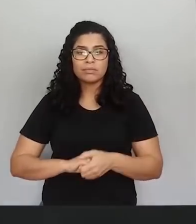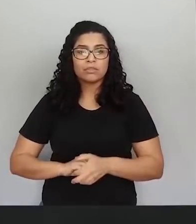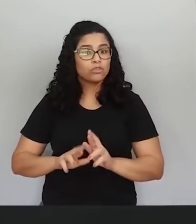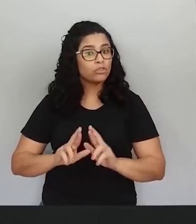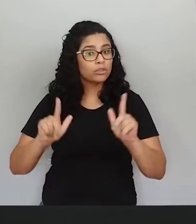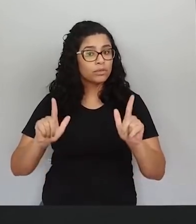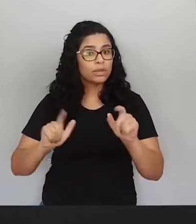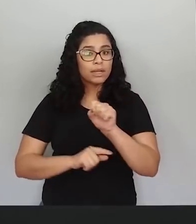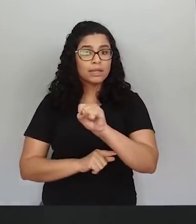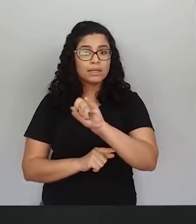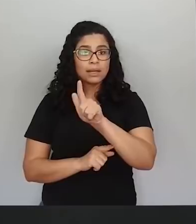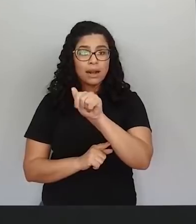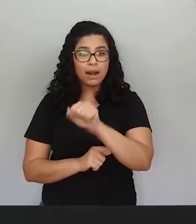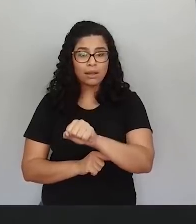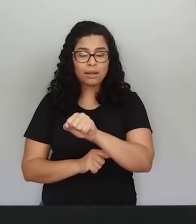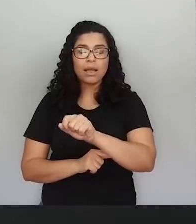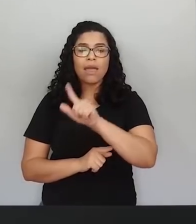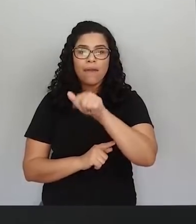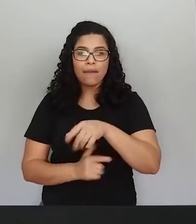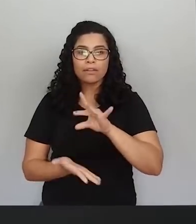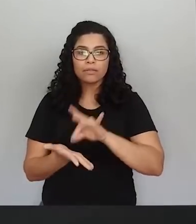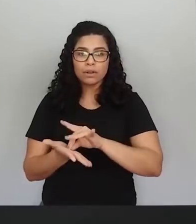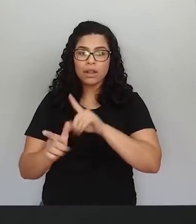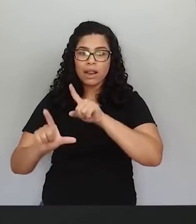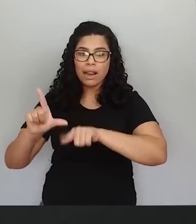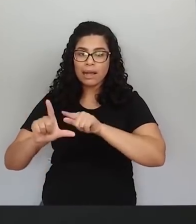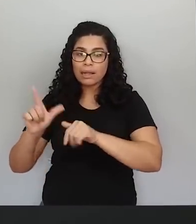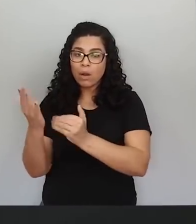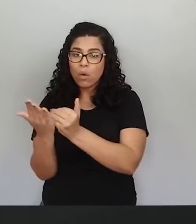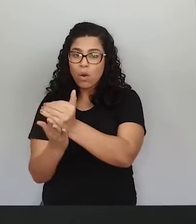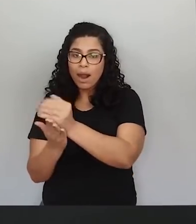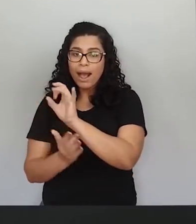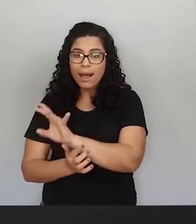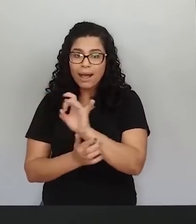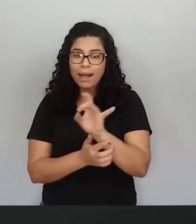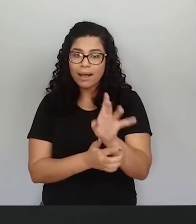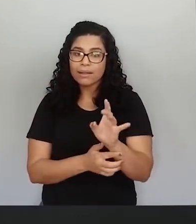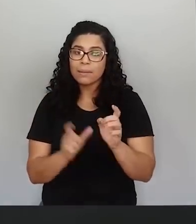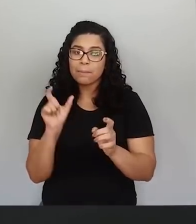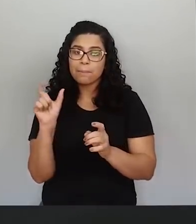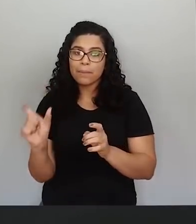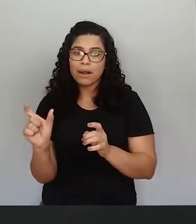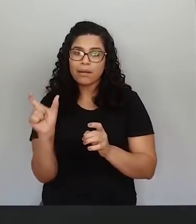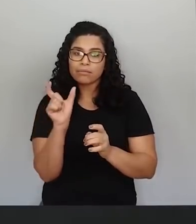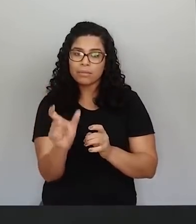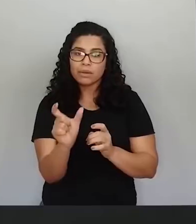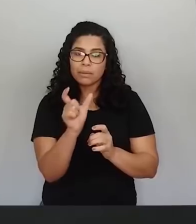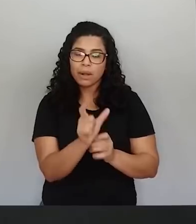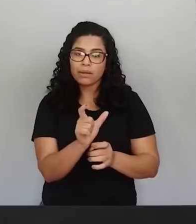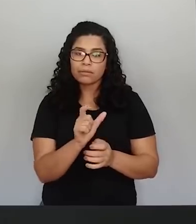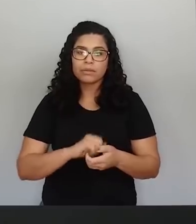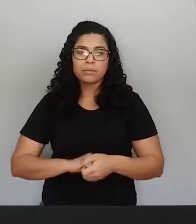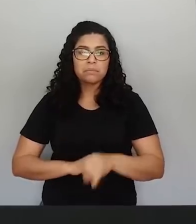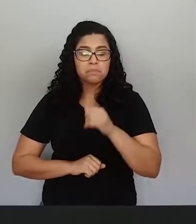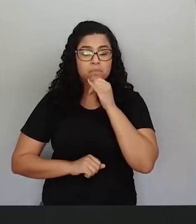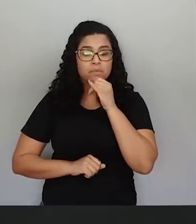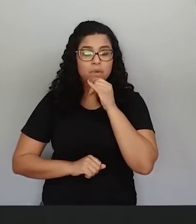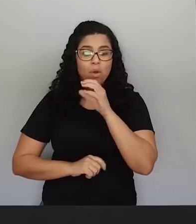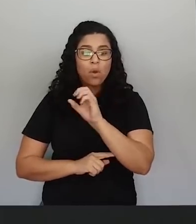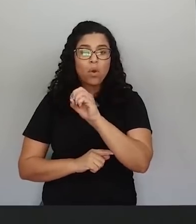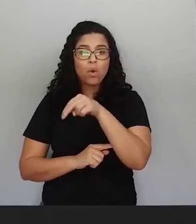de vocabulários de outro idioma. Mas vamos pensar de outra forma, né? A partir do momento que a gente compreende que as questões sociais, culturais, elas